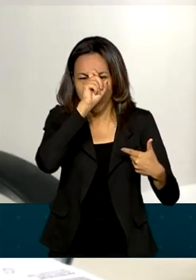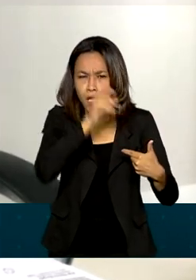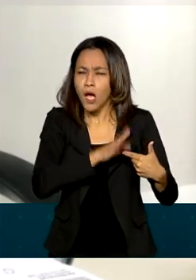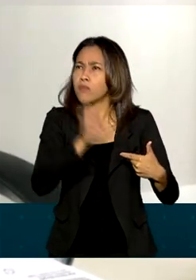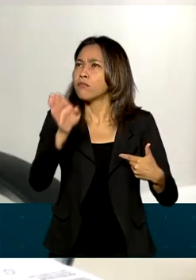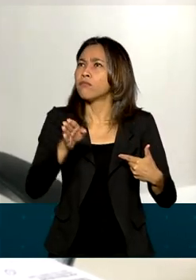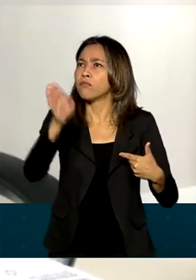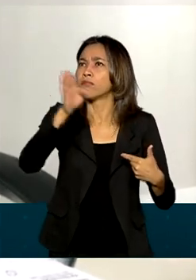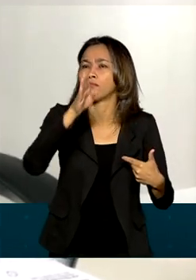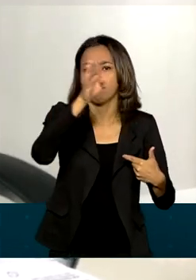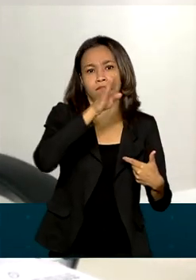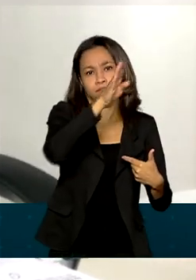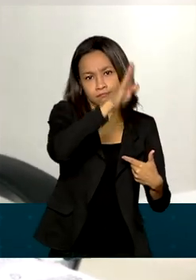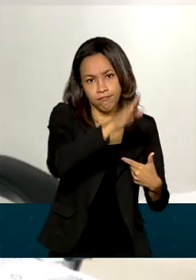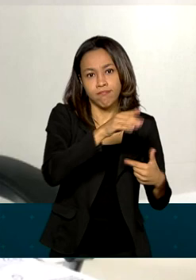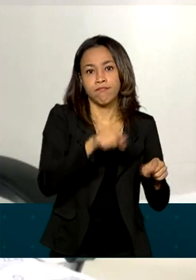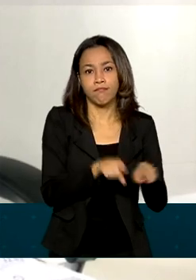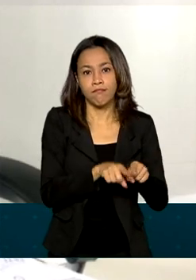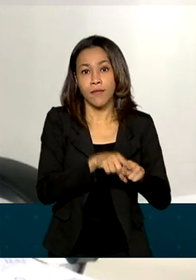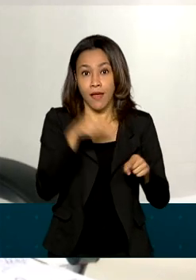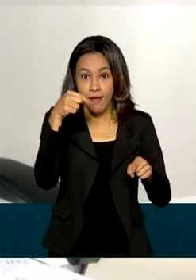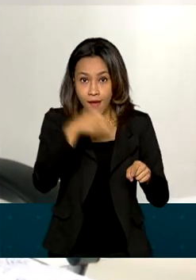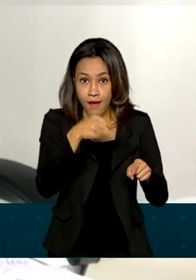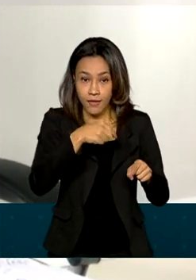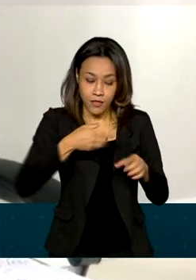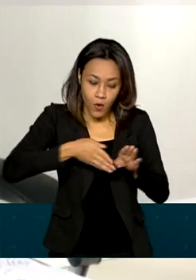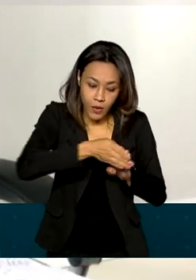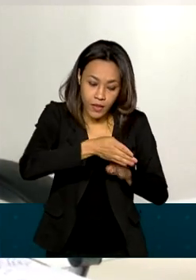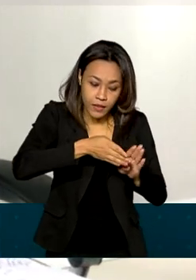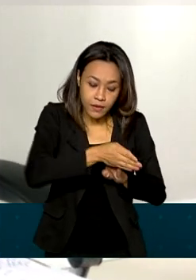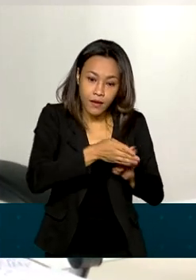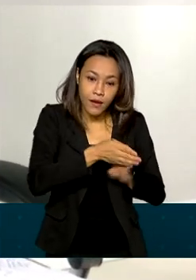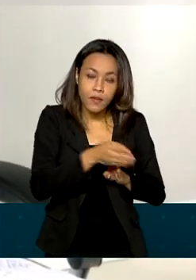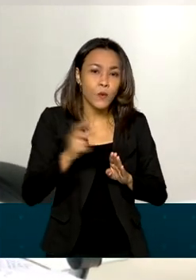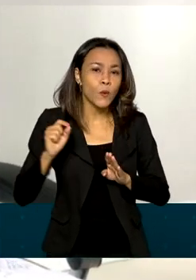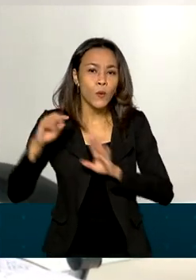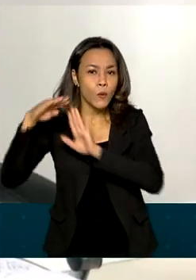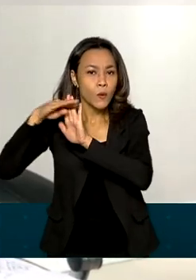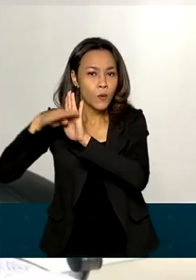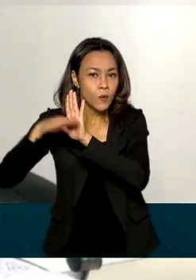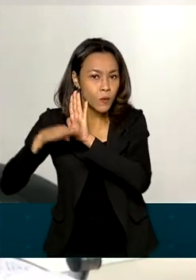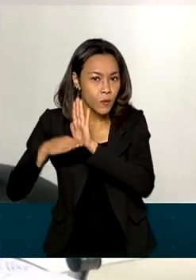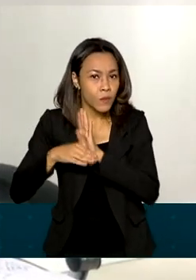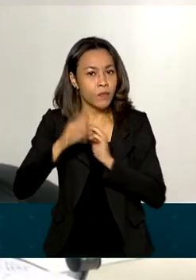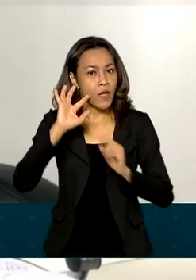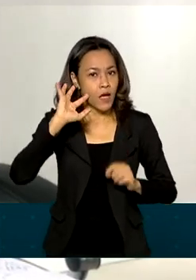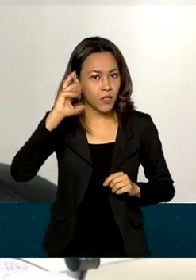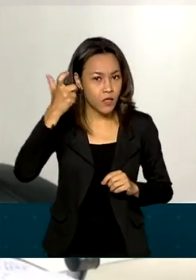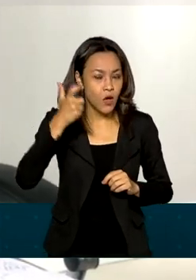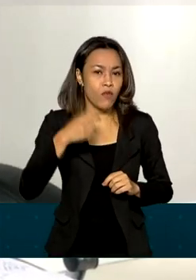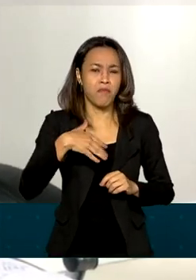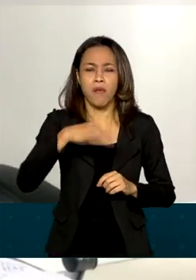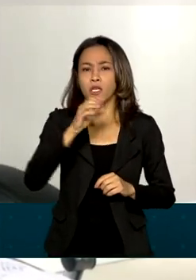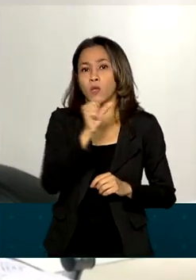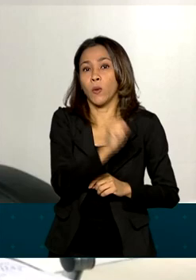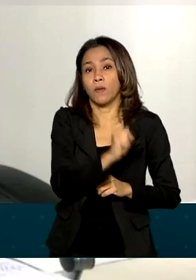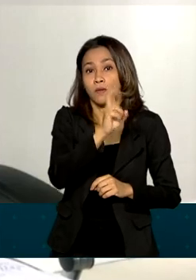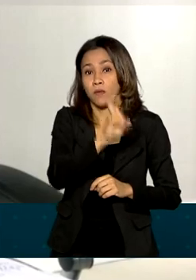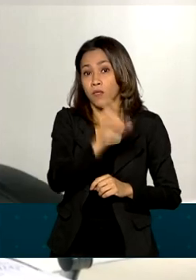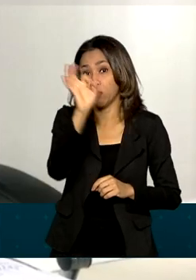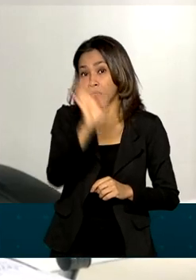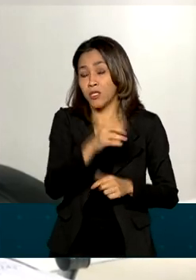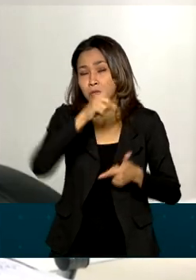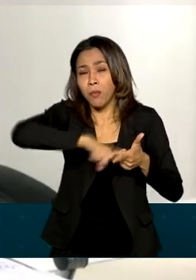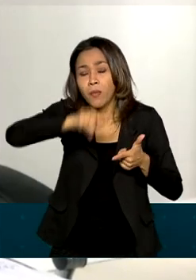saúde, nos postos de saúde, e elas são orientadas por essas mesmas premissas. Elas também resolvem mais de 85% dos problemas